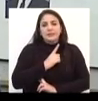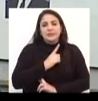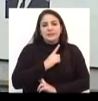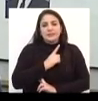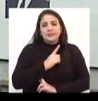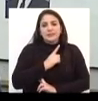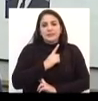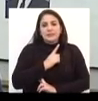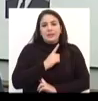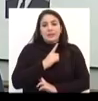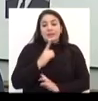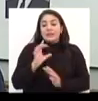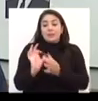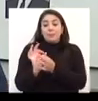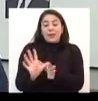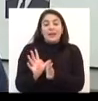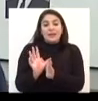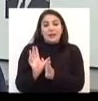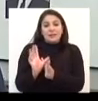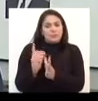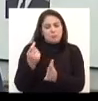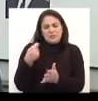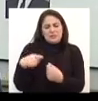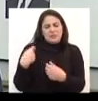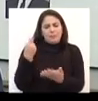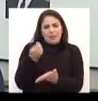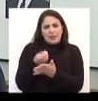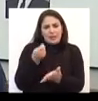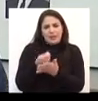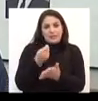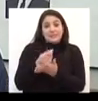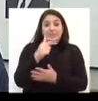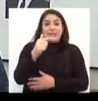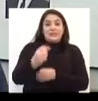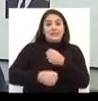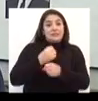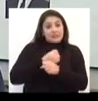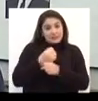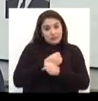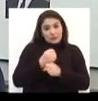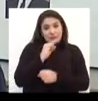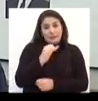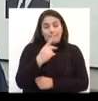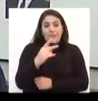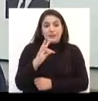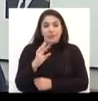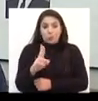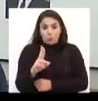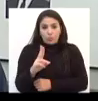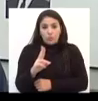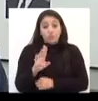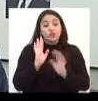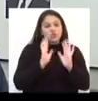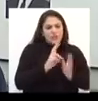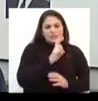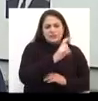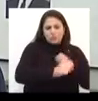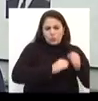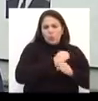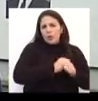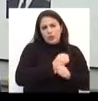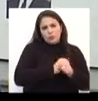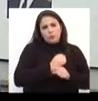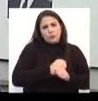de 7 anos do IPTU, 5 anos já se passaram, eu estou então pedindo que esta casa, como fiscalizador do poder público,